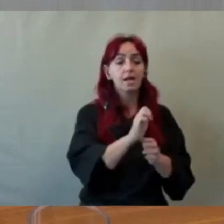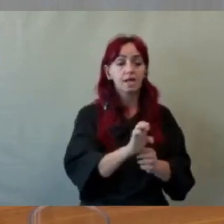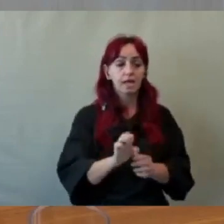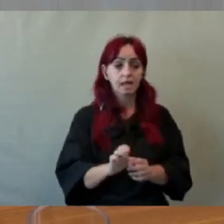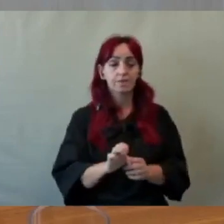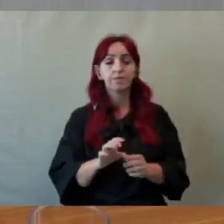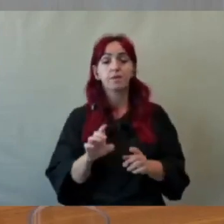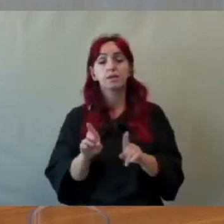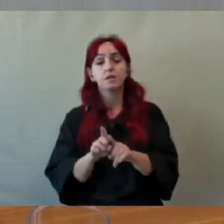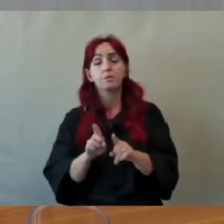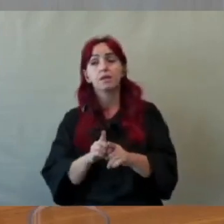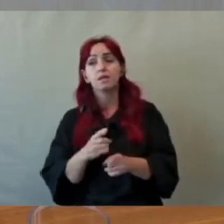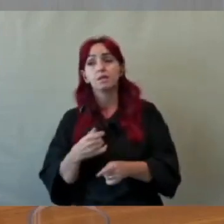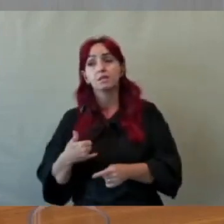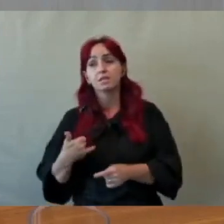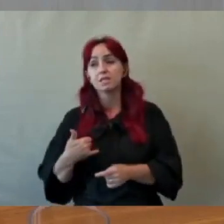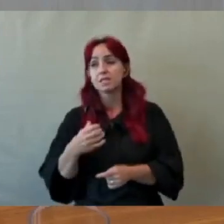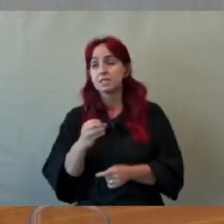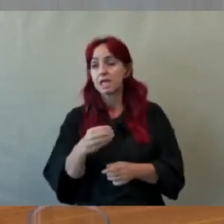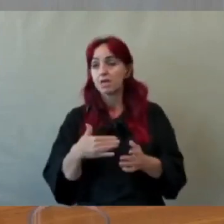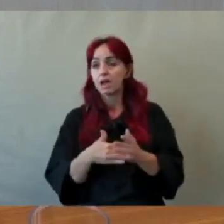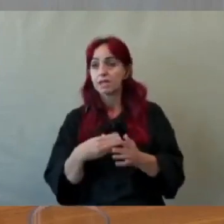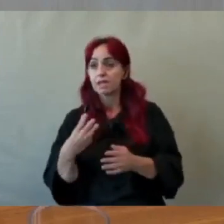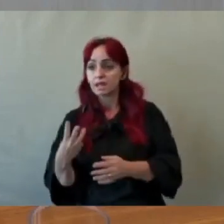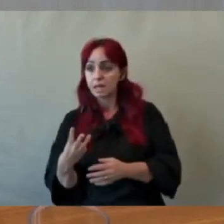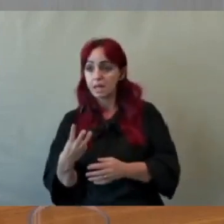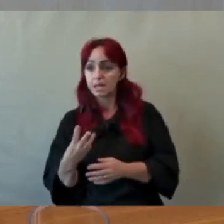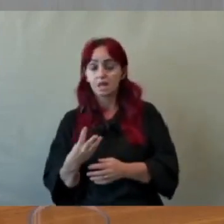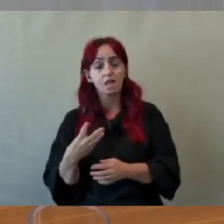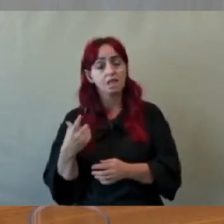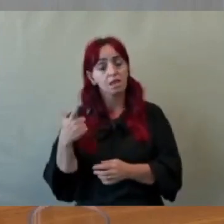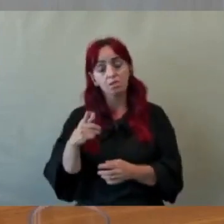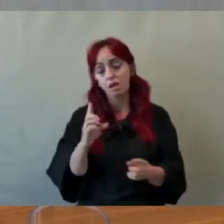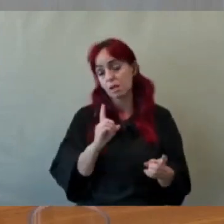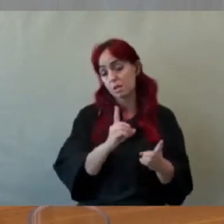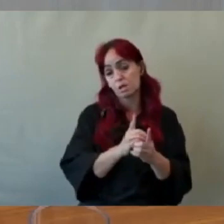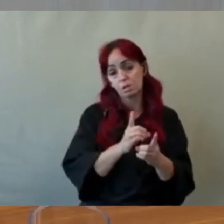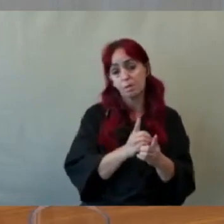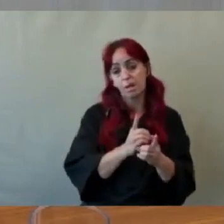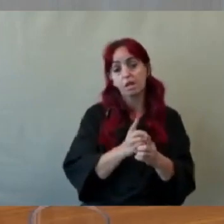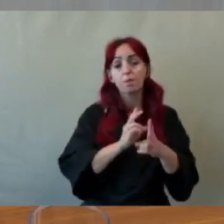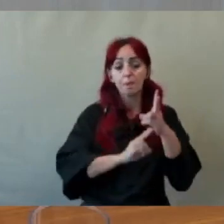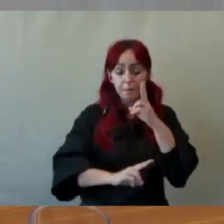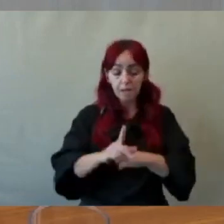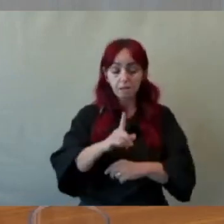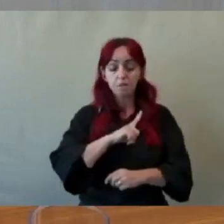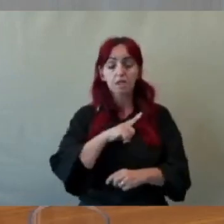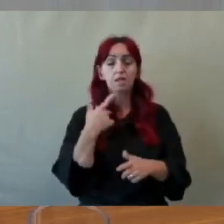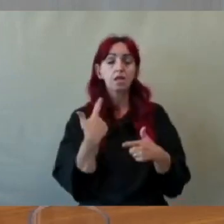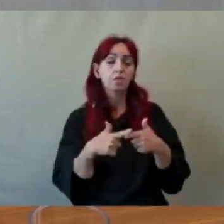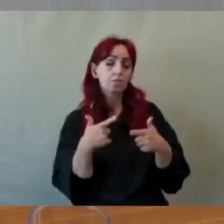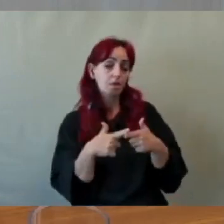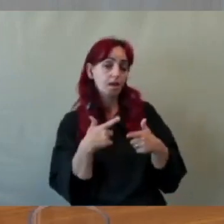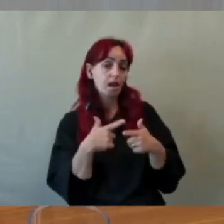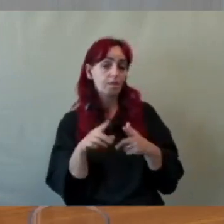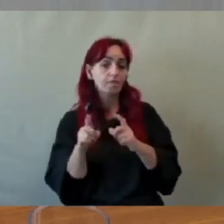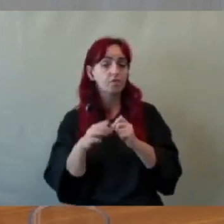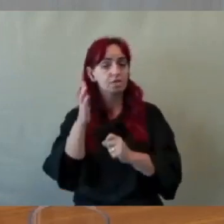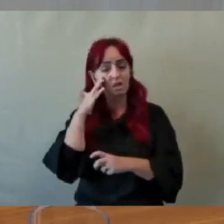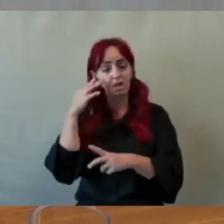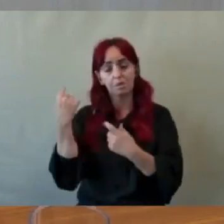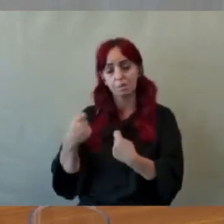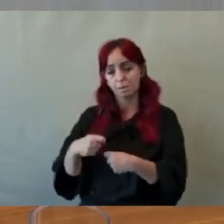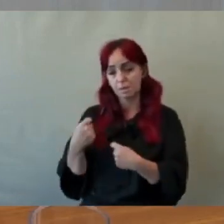3 anos, não importa se ela tem laudo, elas não serão atendidas, mesmo que ela tenha um caso em que você sabe que há essa necessidade.